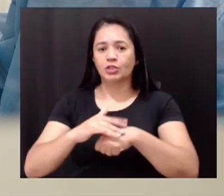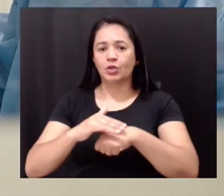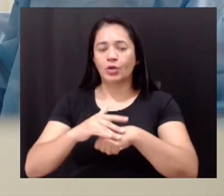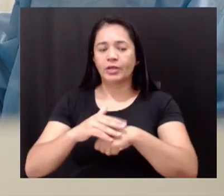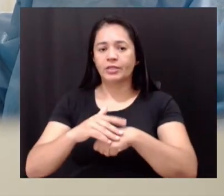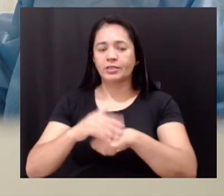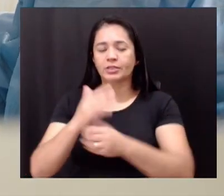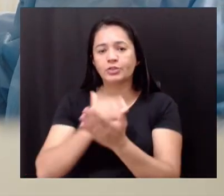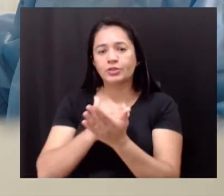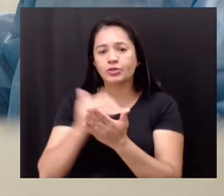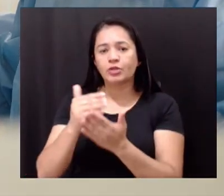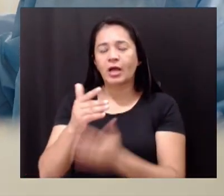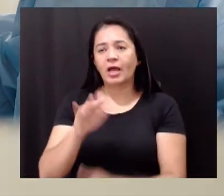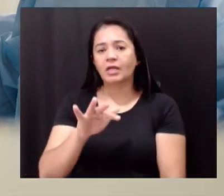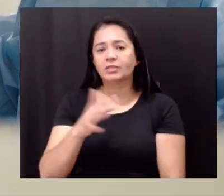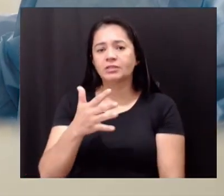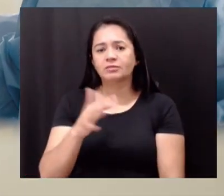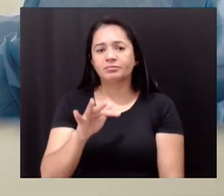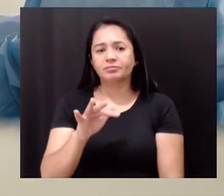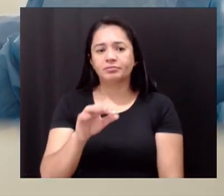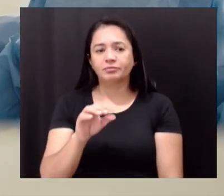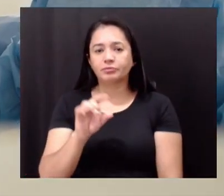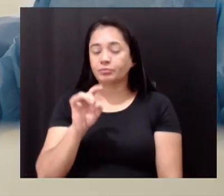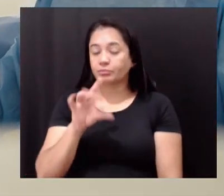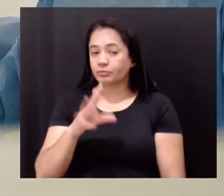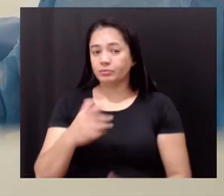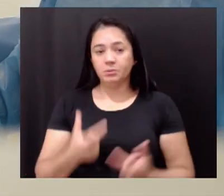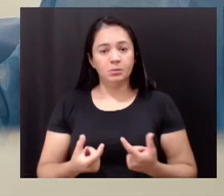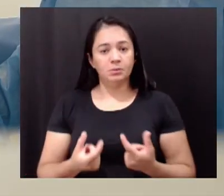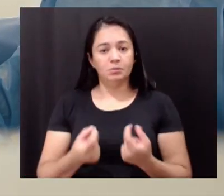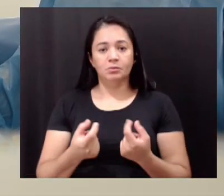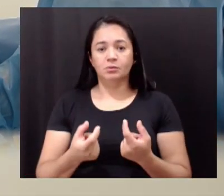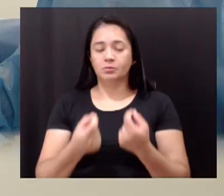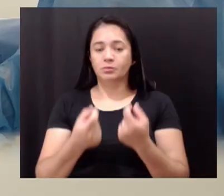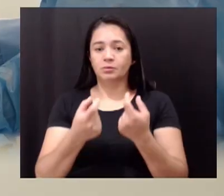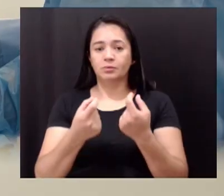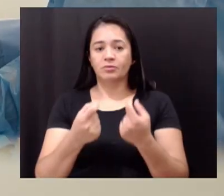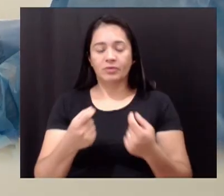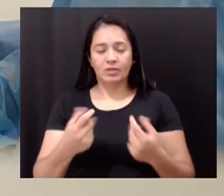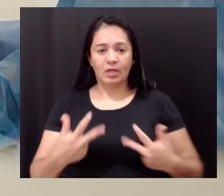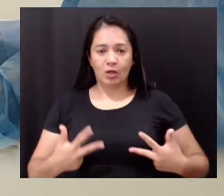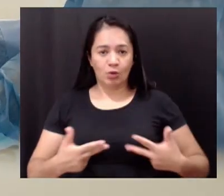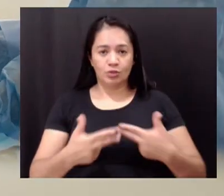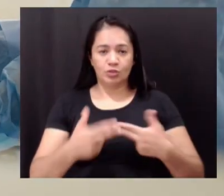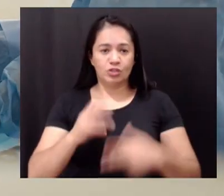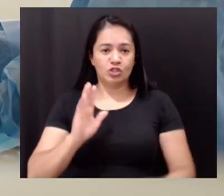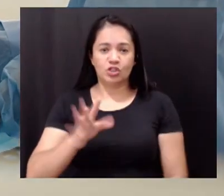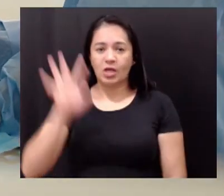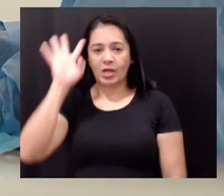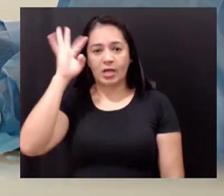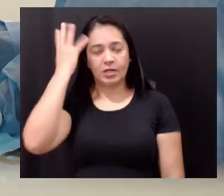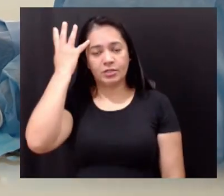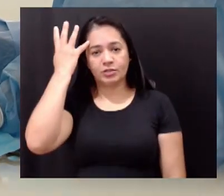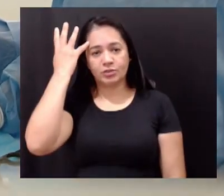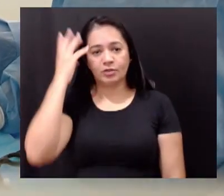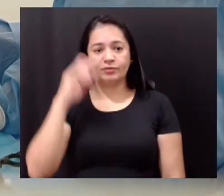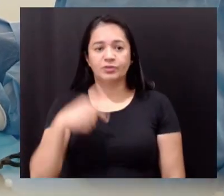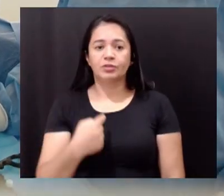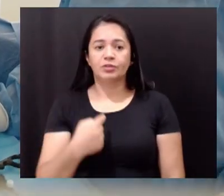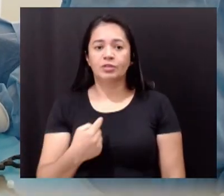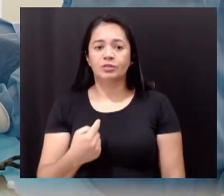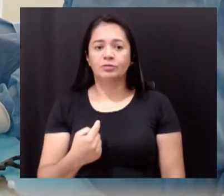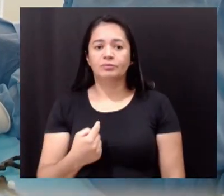vezes apenas a cirurgia é o suficiente em que podem ser feitas cirurgias. A gente está falando aqui de uma população que